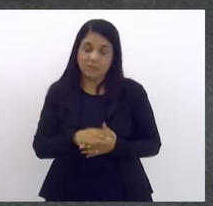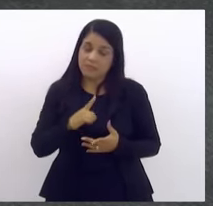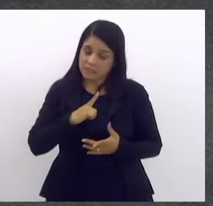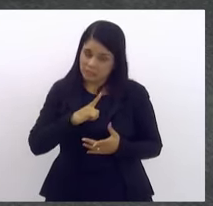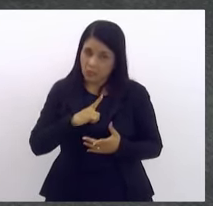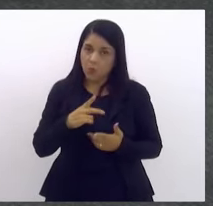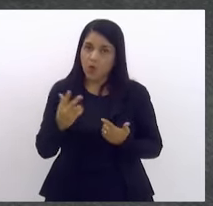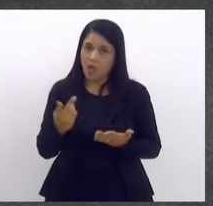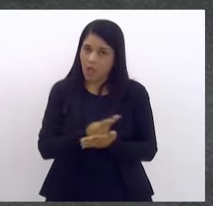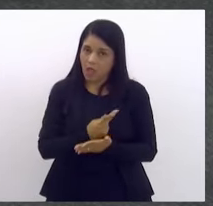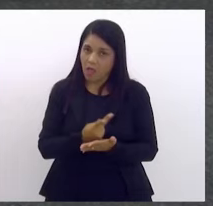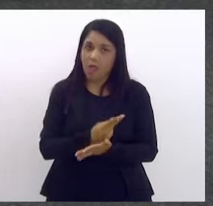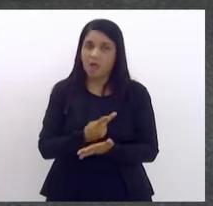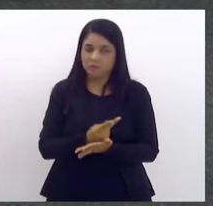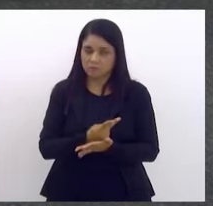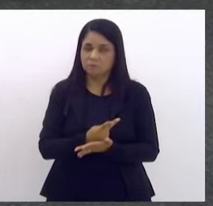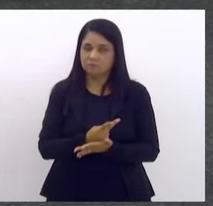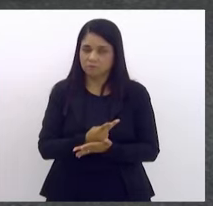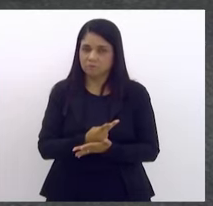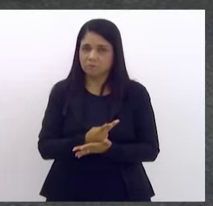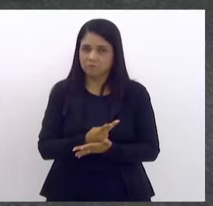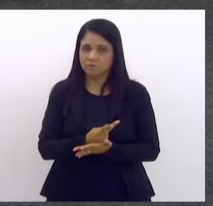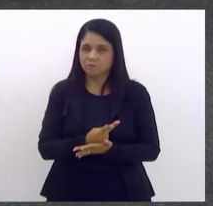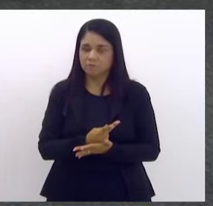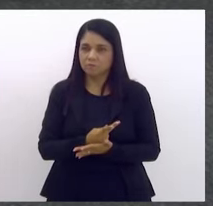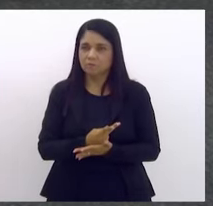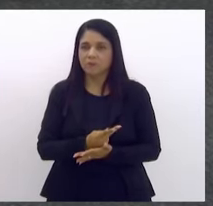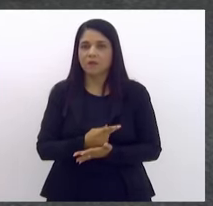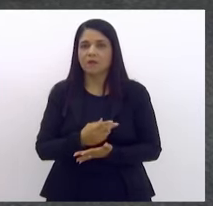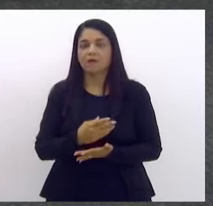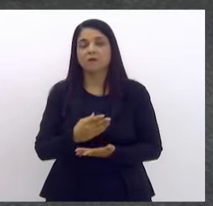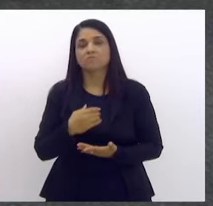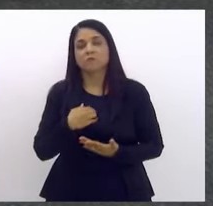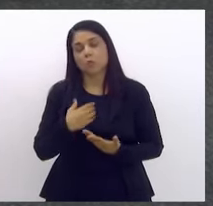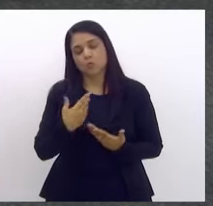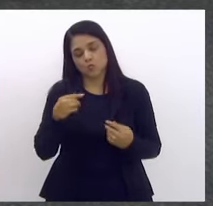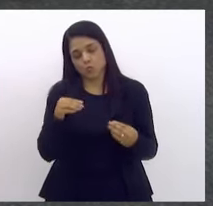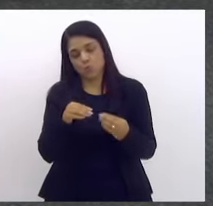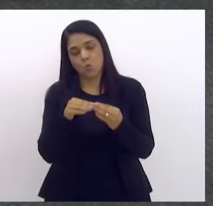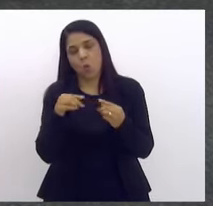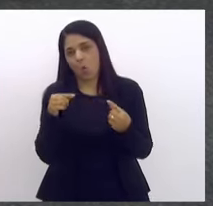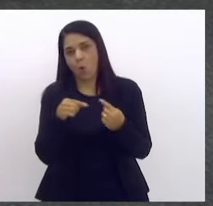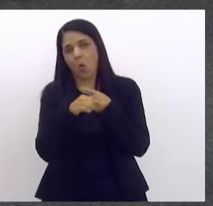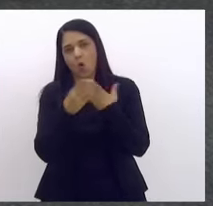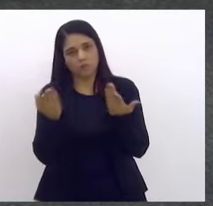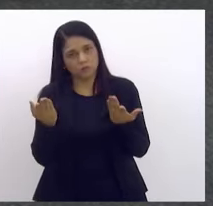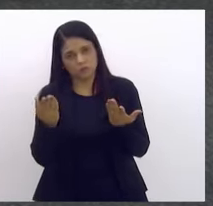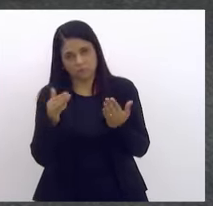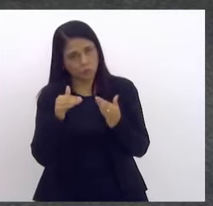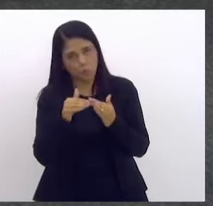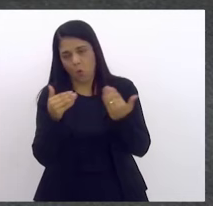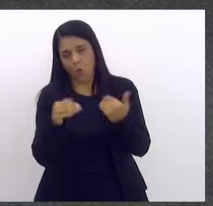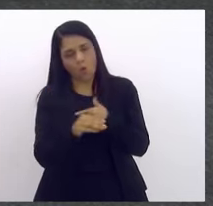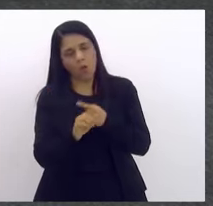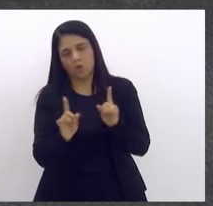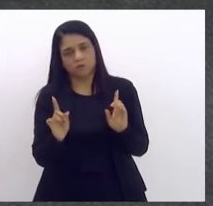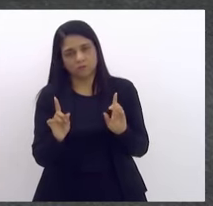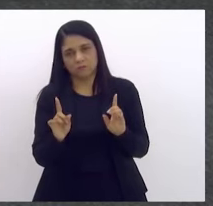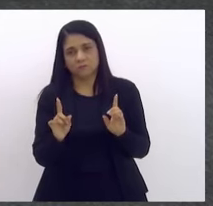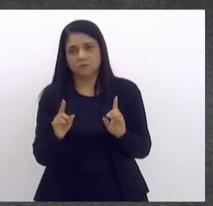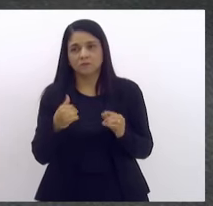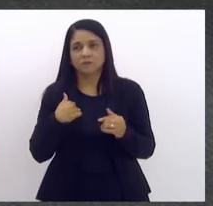por isso que eu não quero concordar com esse entendimento, embora tenha nas minhas